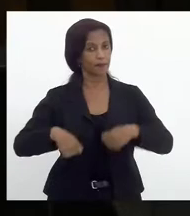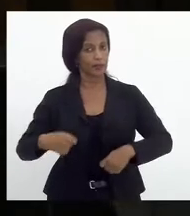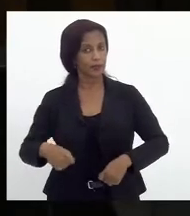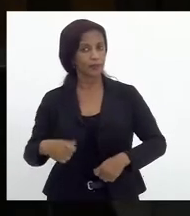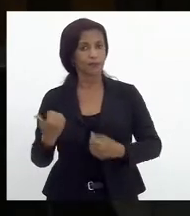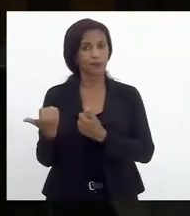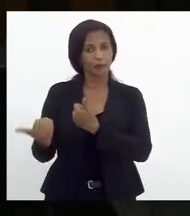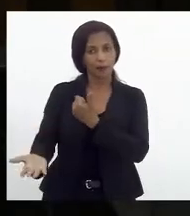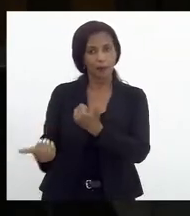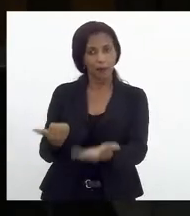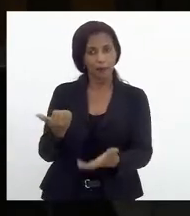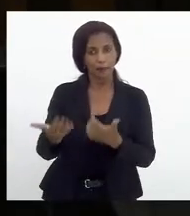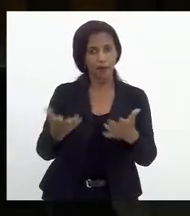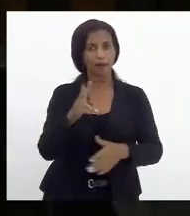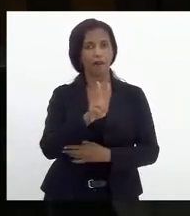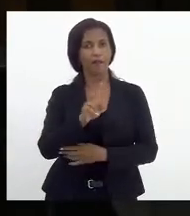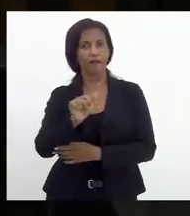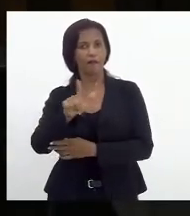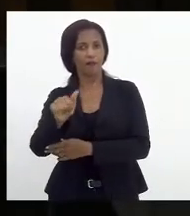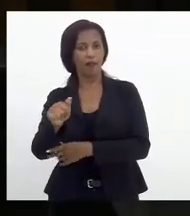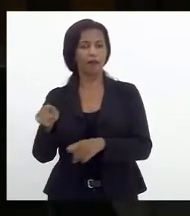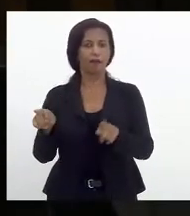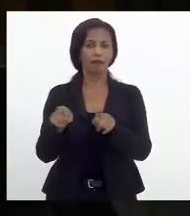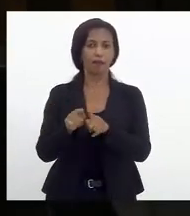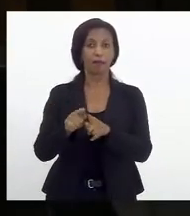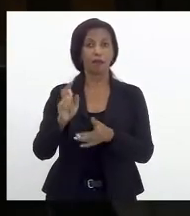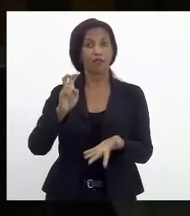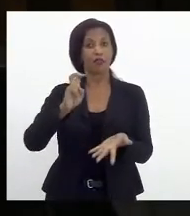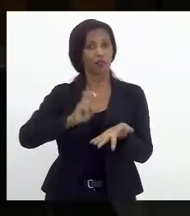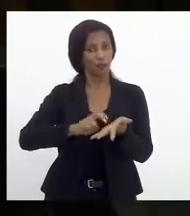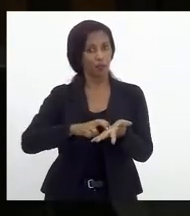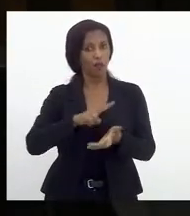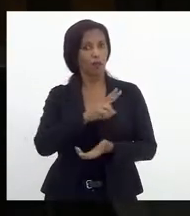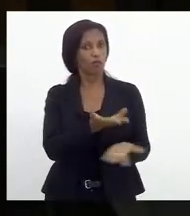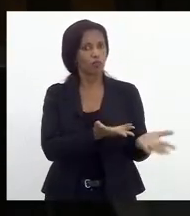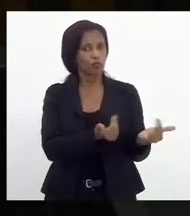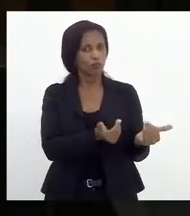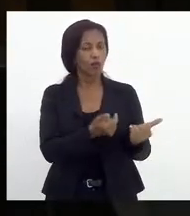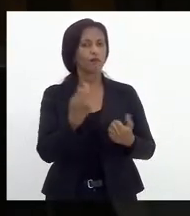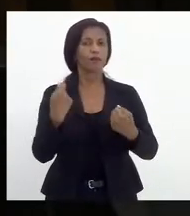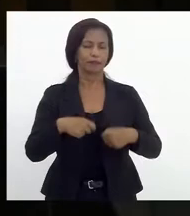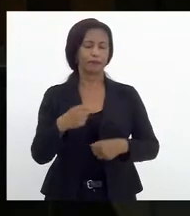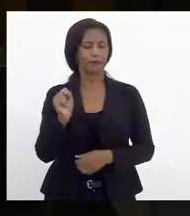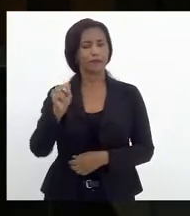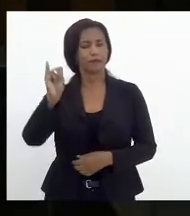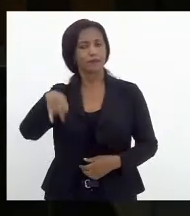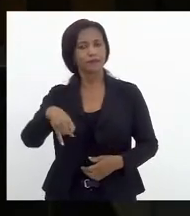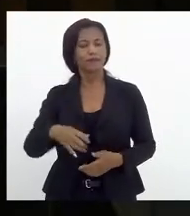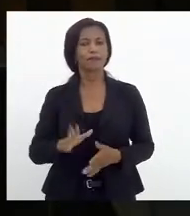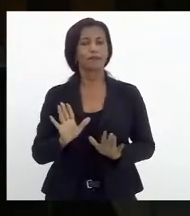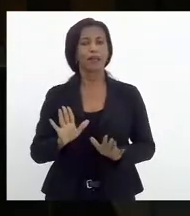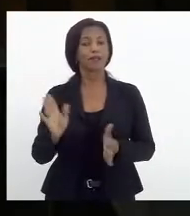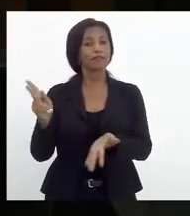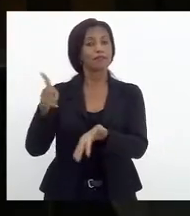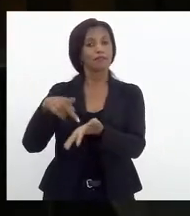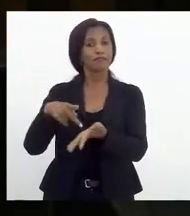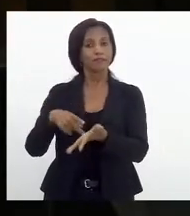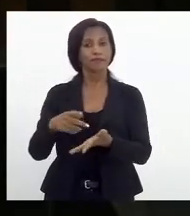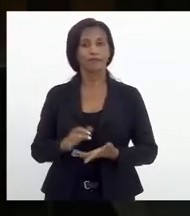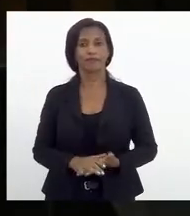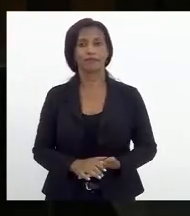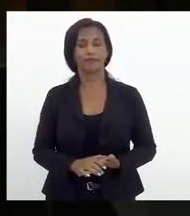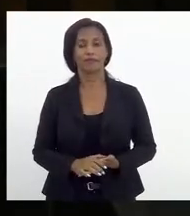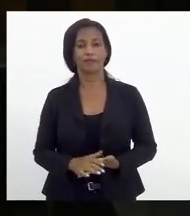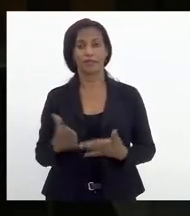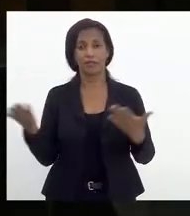Precisa ofertar vagas também durante o dia para os nossos jovens? Sim, mas a grande verdade